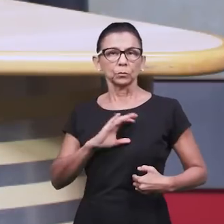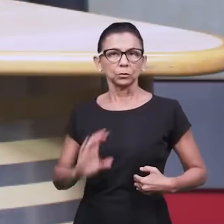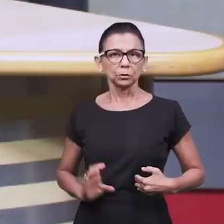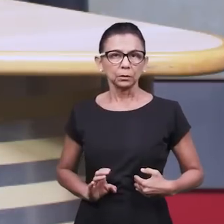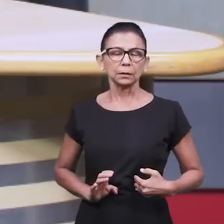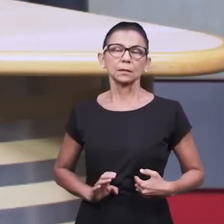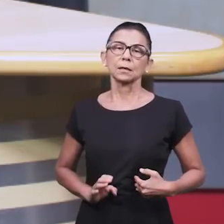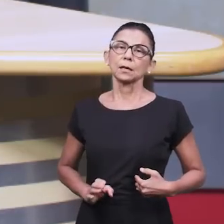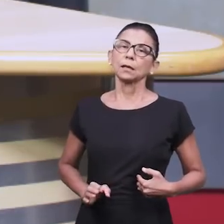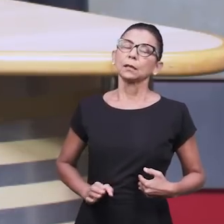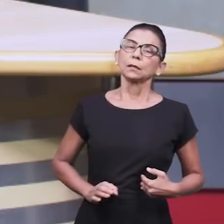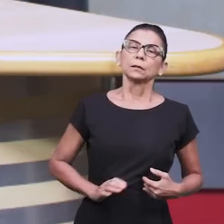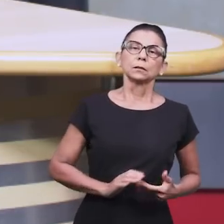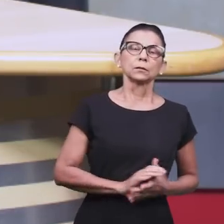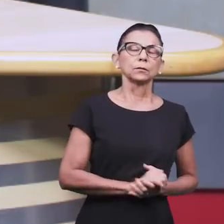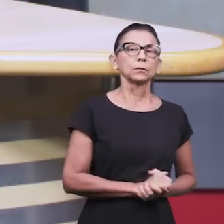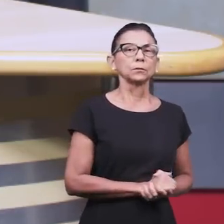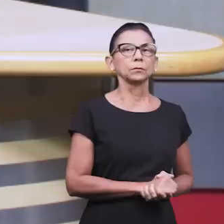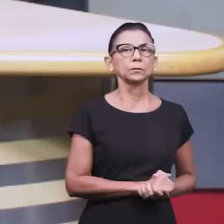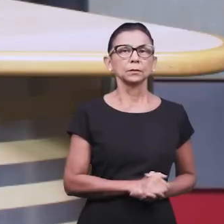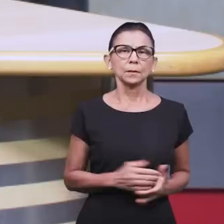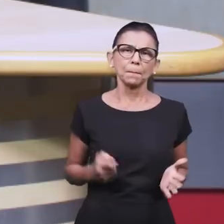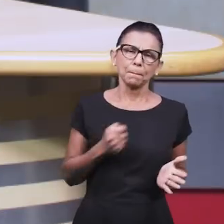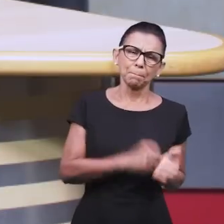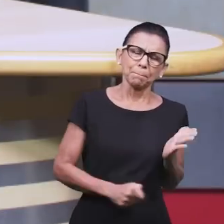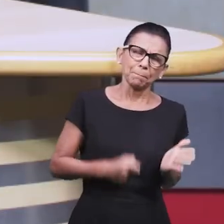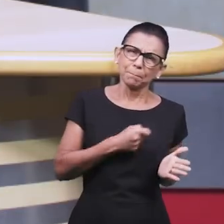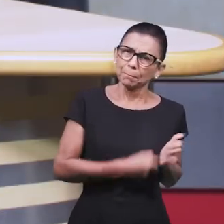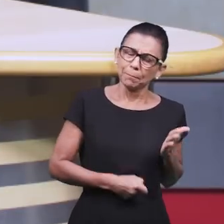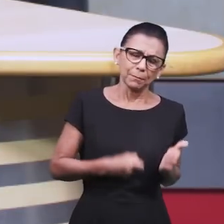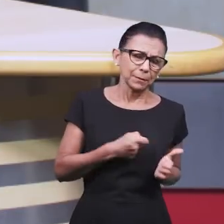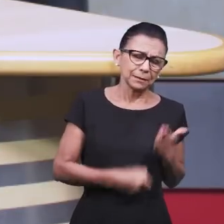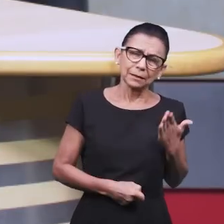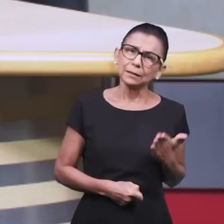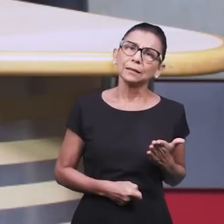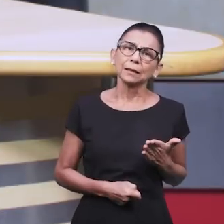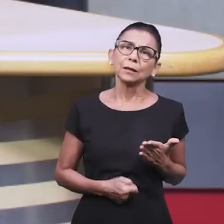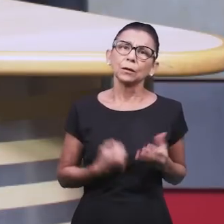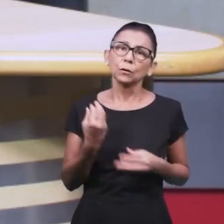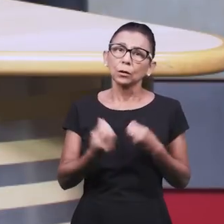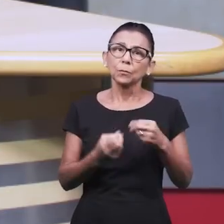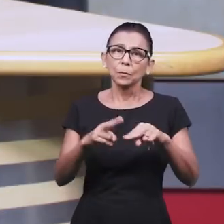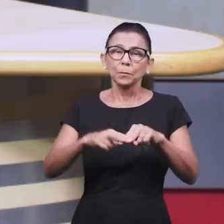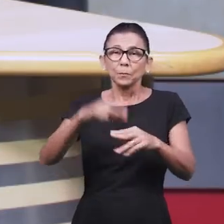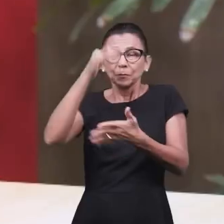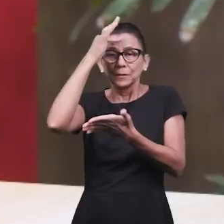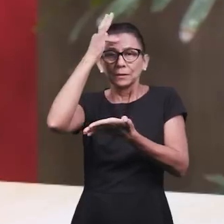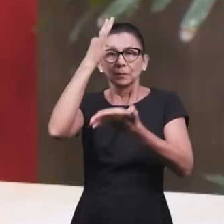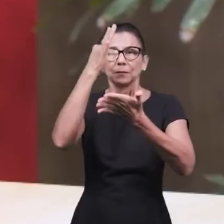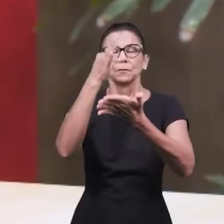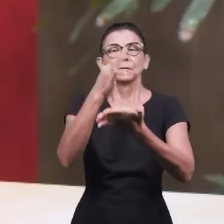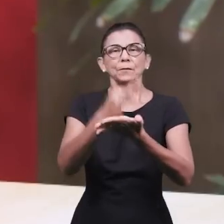a batalhar, quer dizer, a salvação comum e a batalhar pela fé.